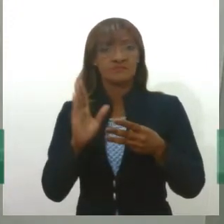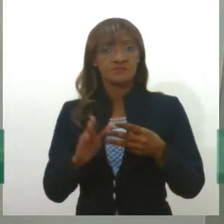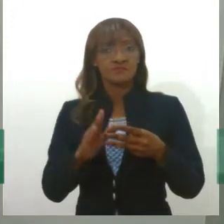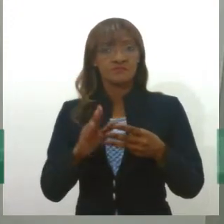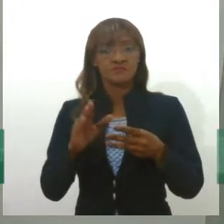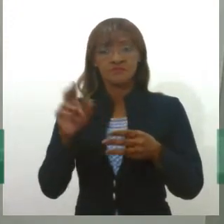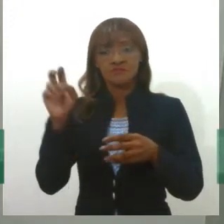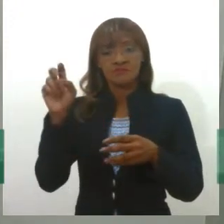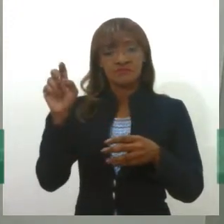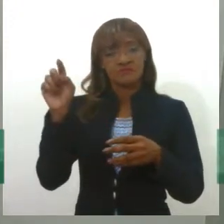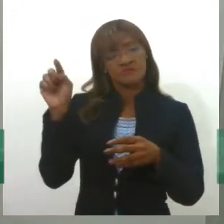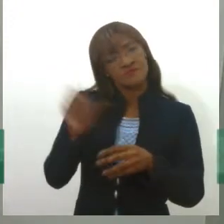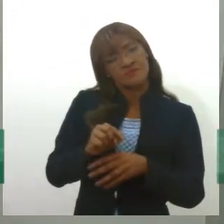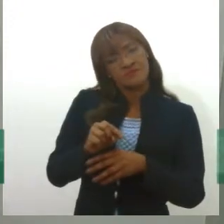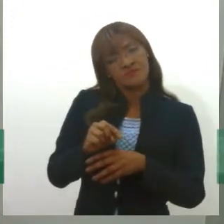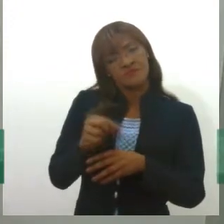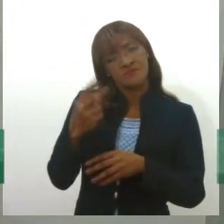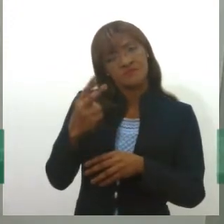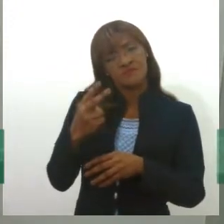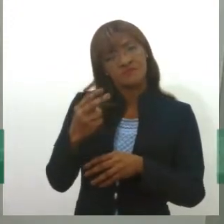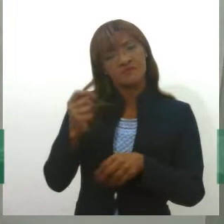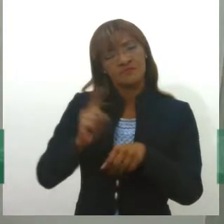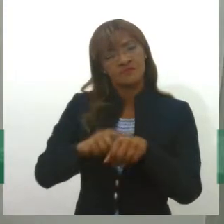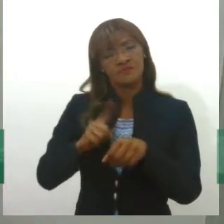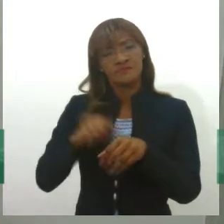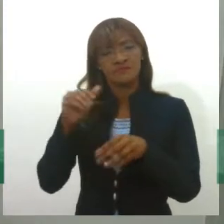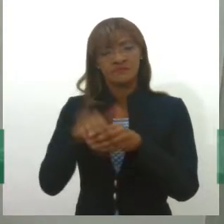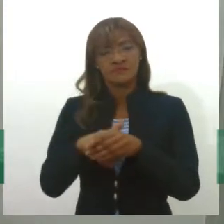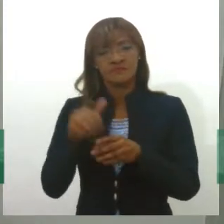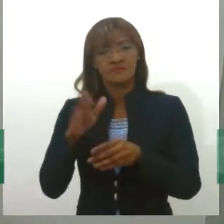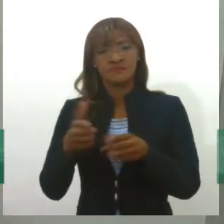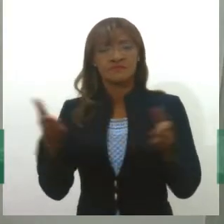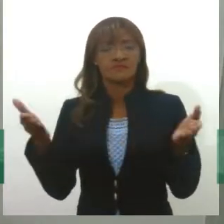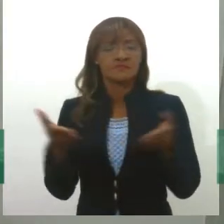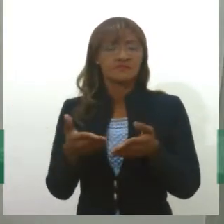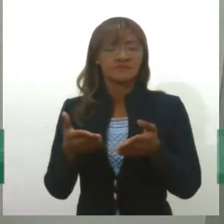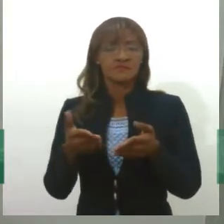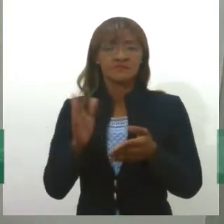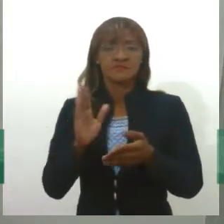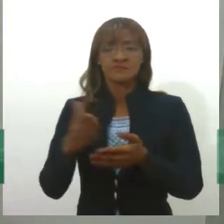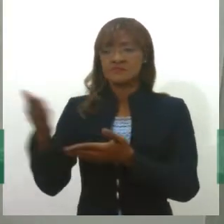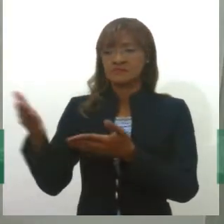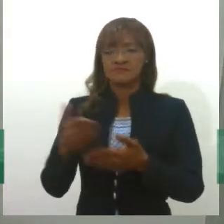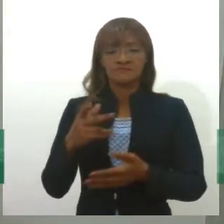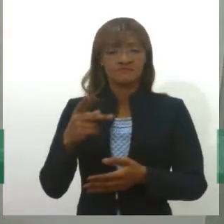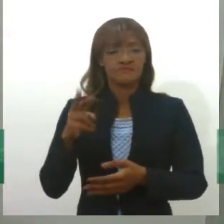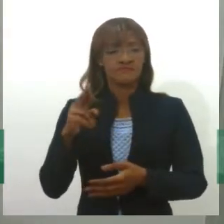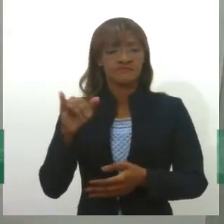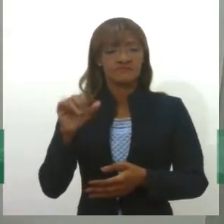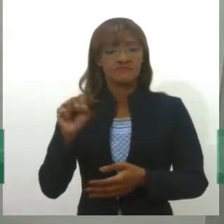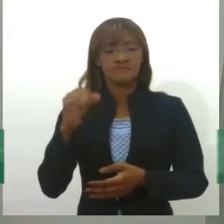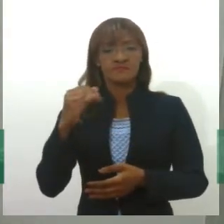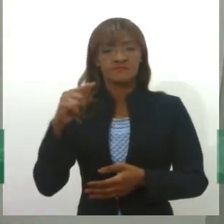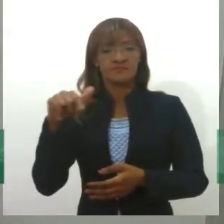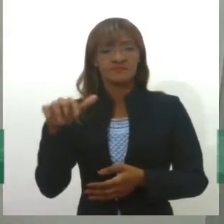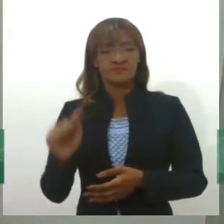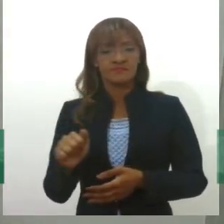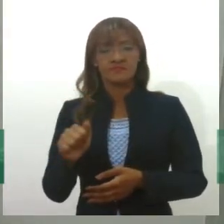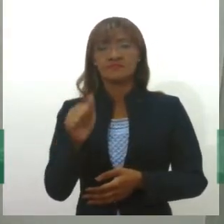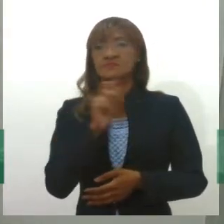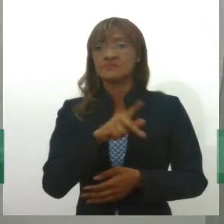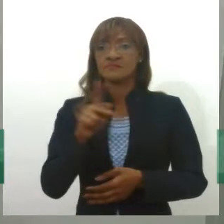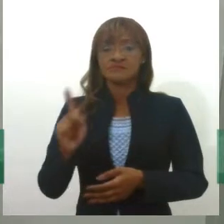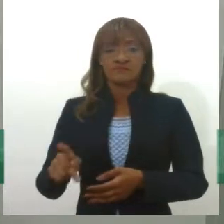dois turnos de votação. Hoje, para debater o tema, recebemos Priscila Lapa, que é jornalista, cientista política e professora na Escola